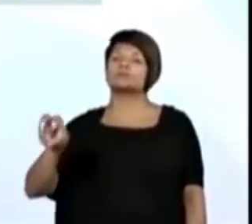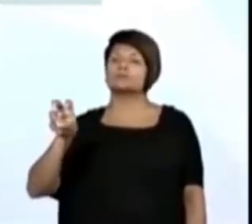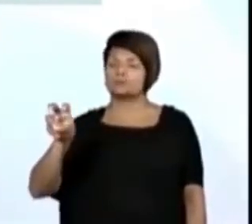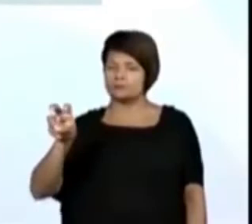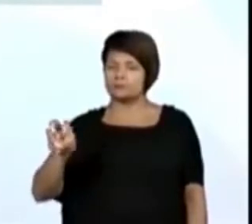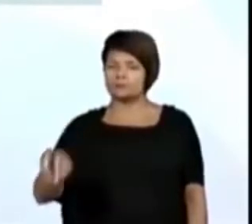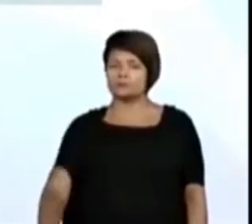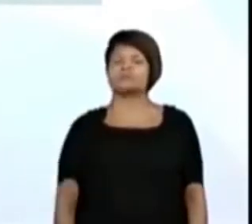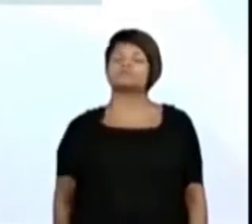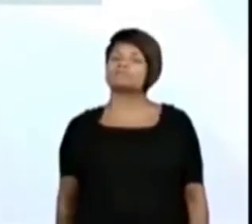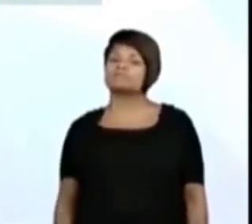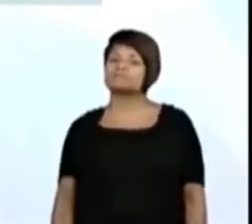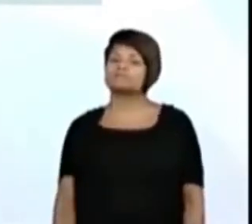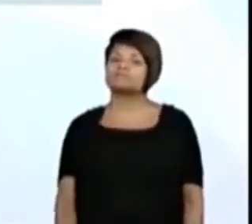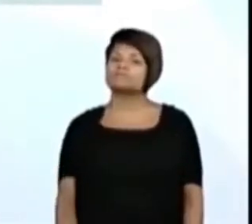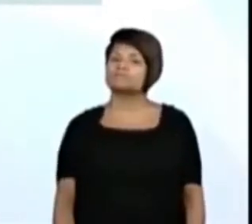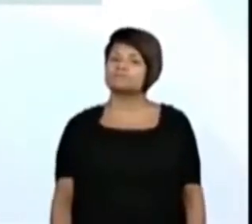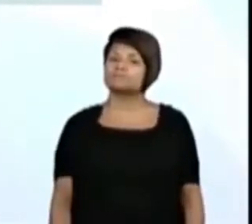5.